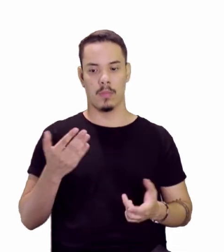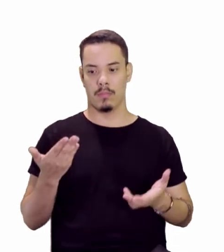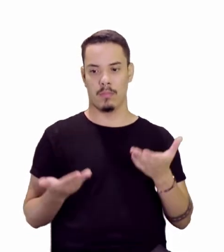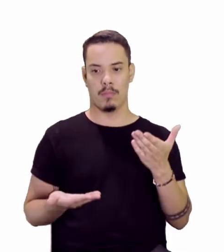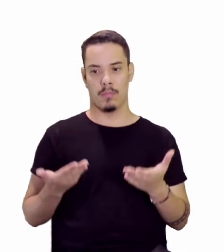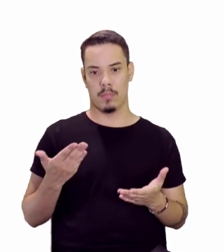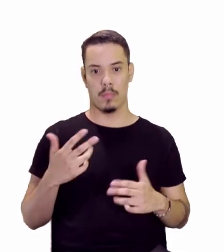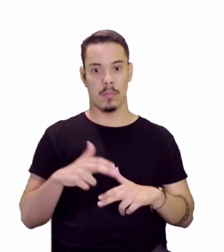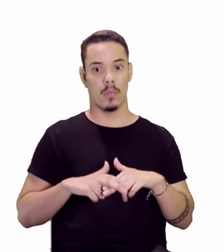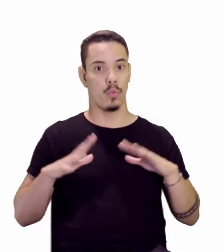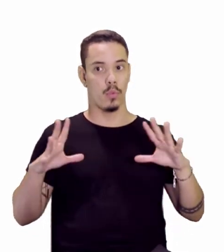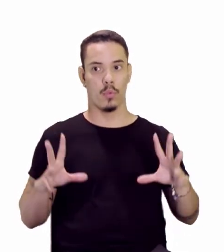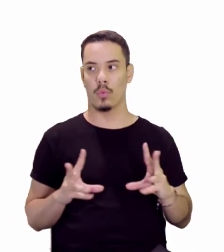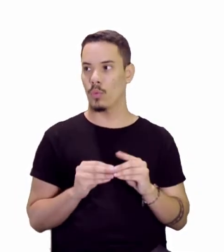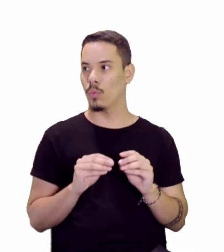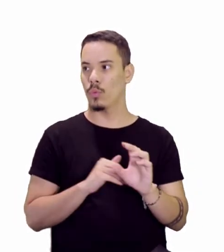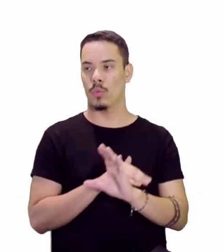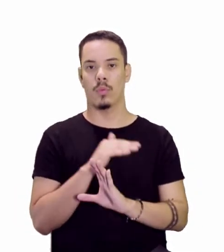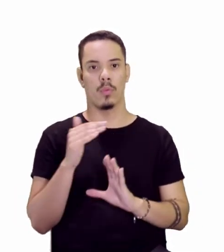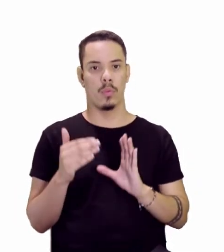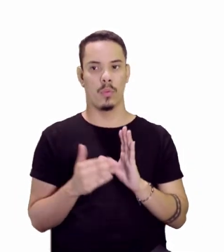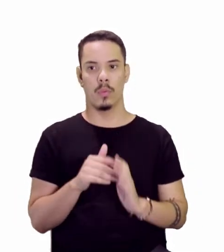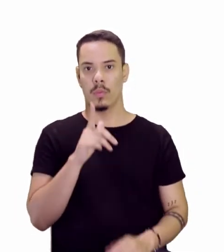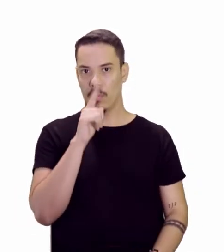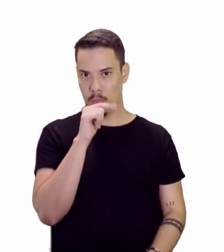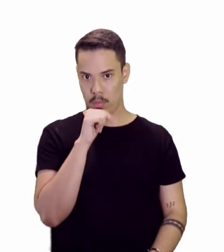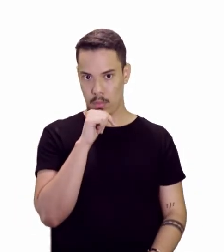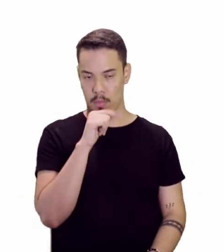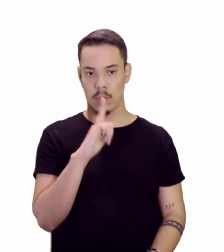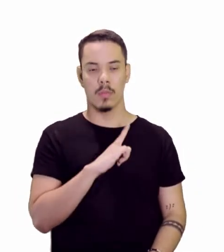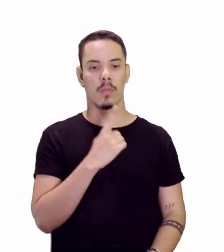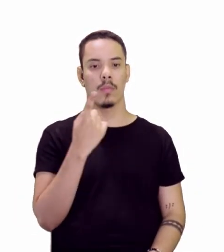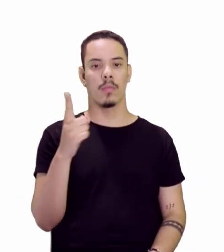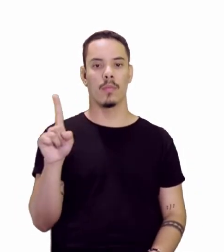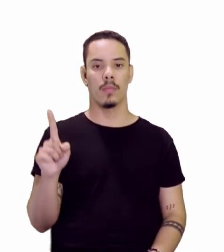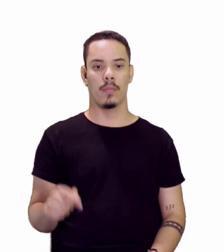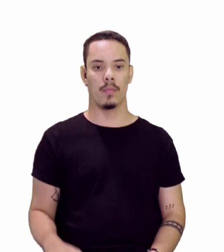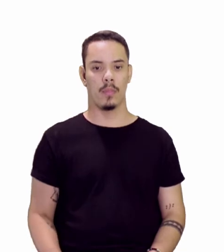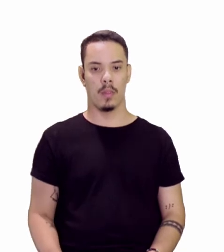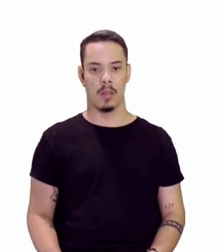equilíbrio quando estiver totalmente mergulhado no líquido. E tem a última também, né? Olha só,